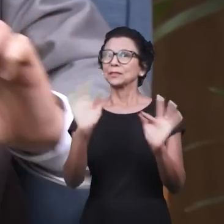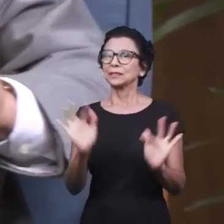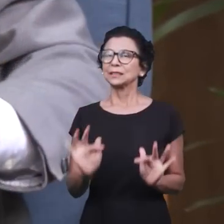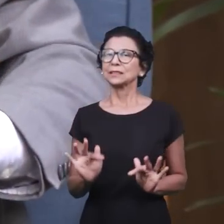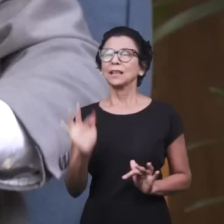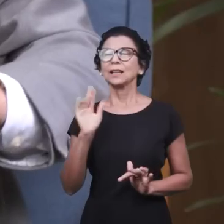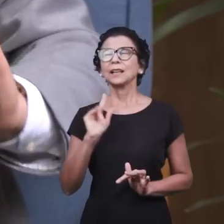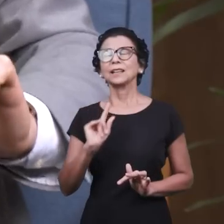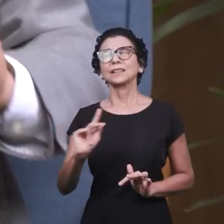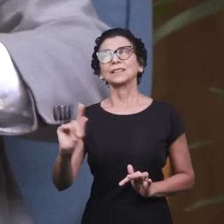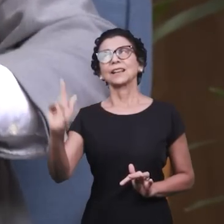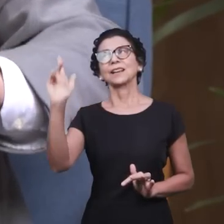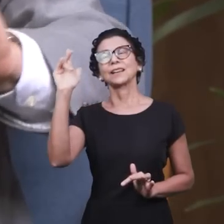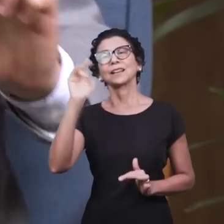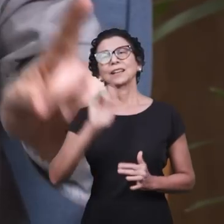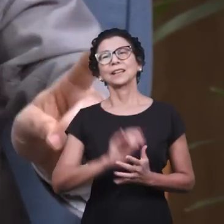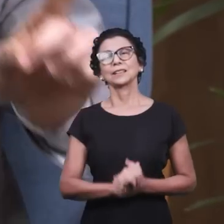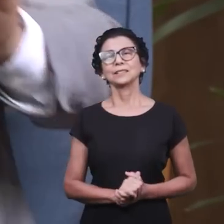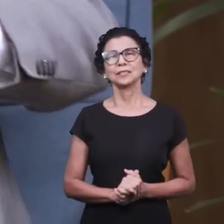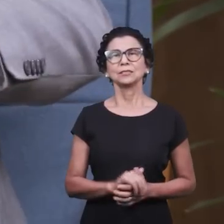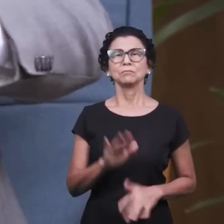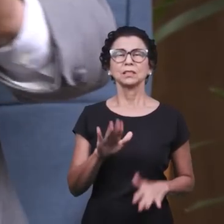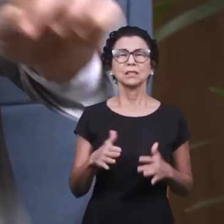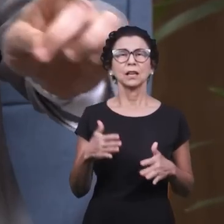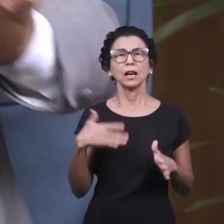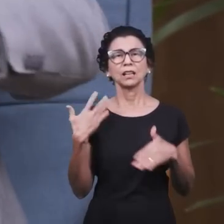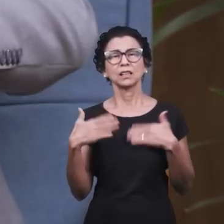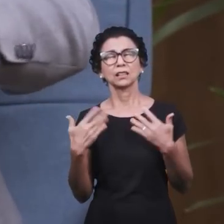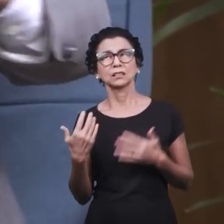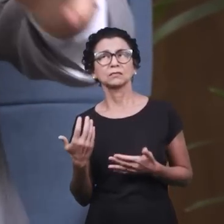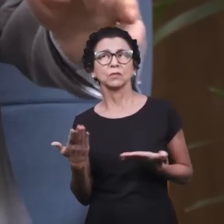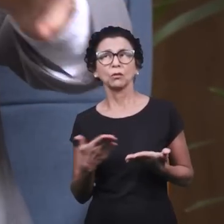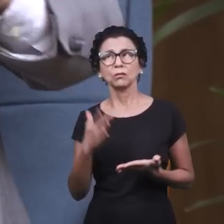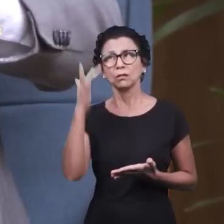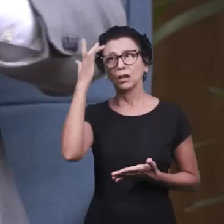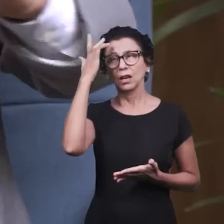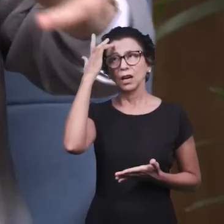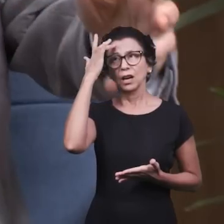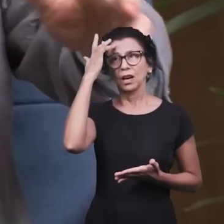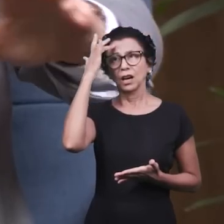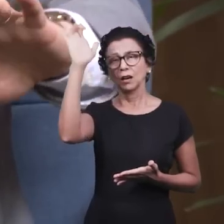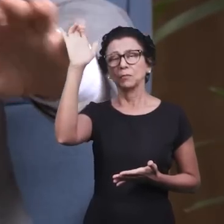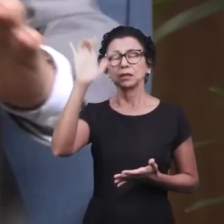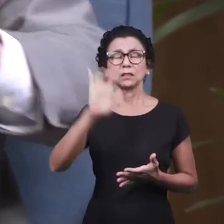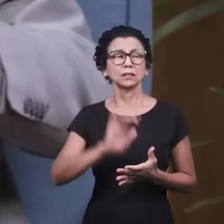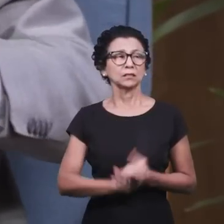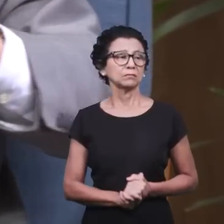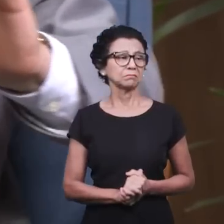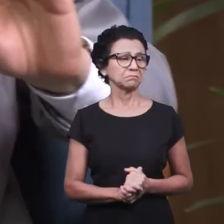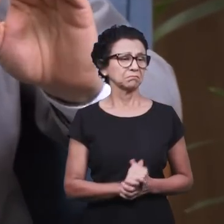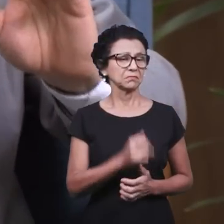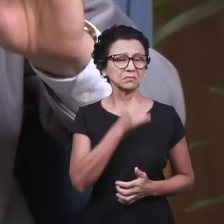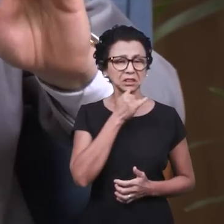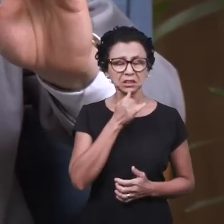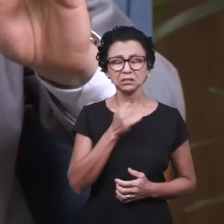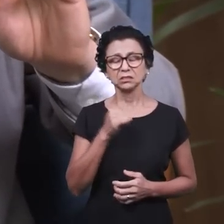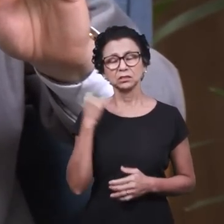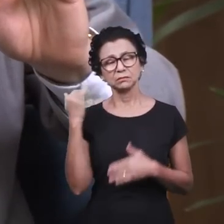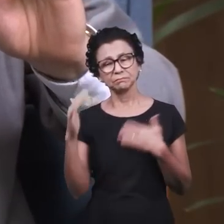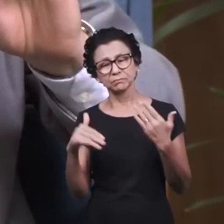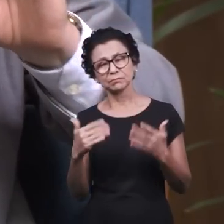não é alegria. Alegria a gente tem alegria hoje, tem alegria amanhã, tem momentos de alegria ou momentos de tristeza, mas